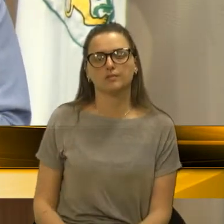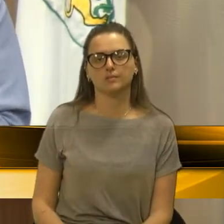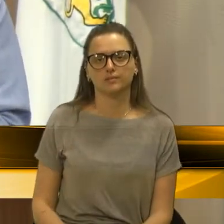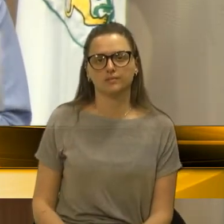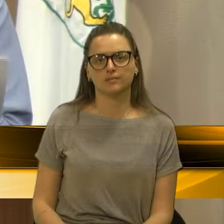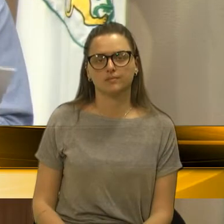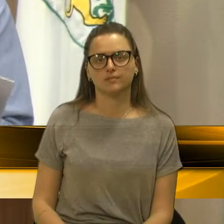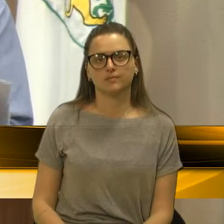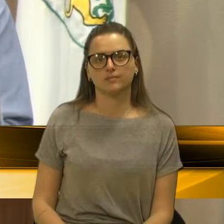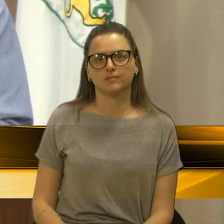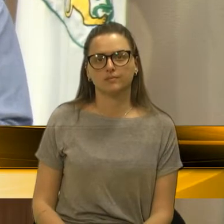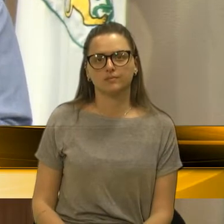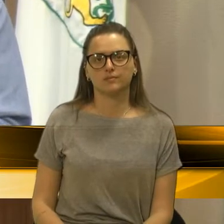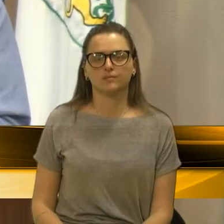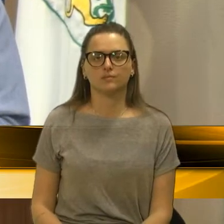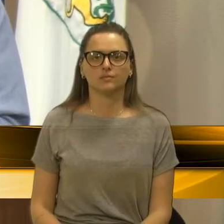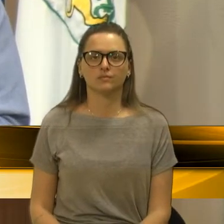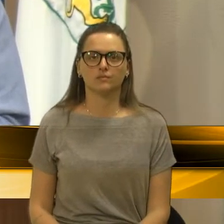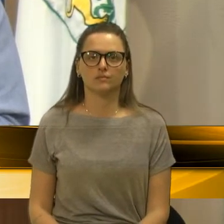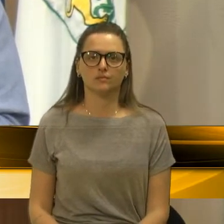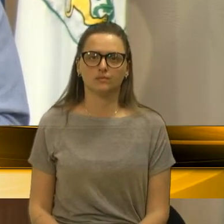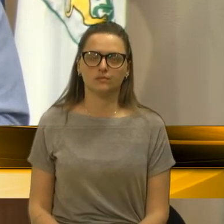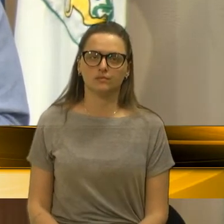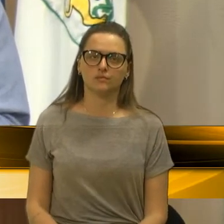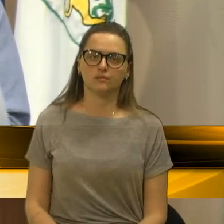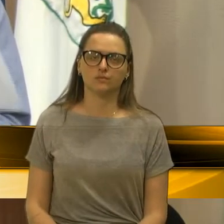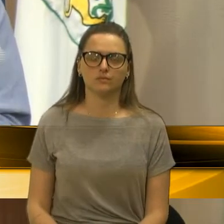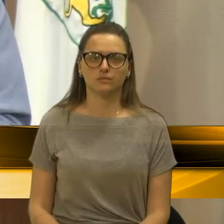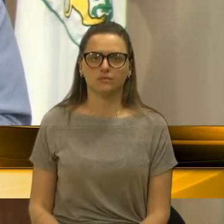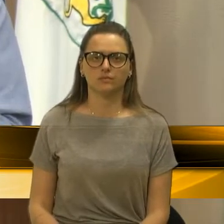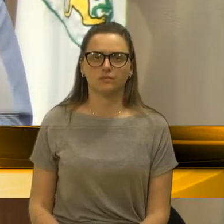o representante